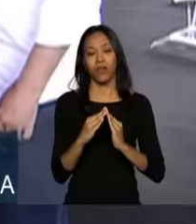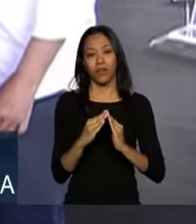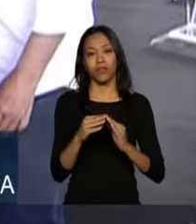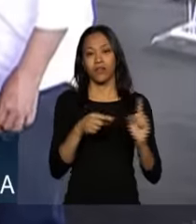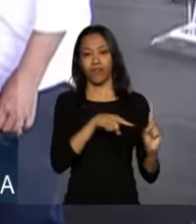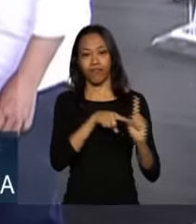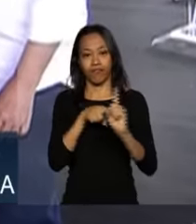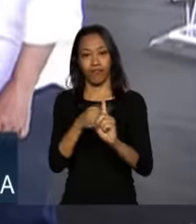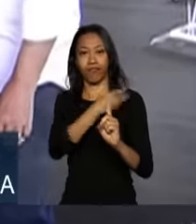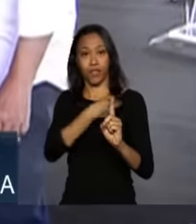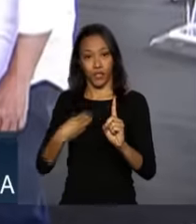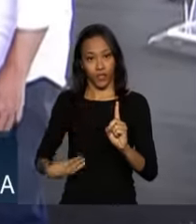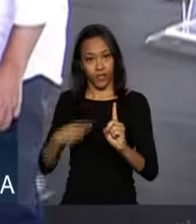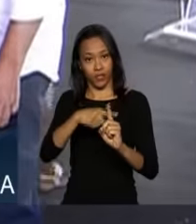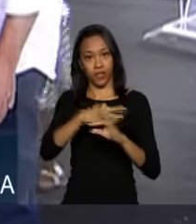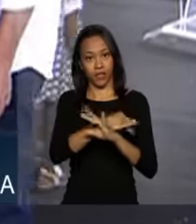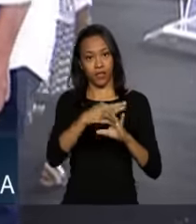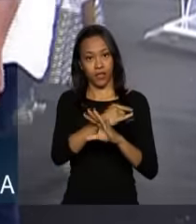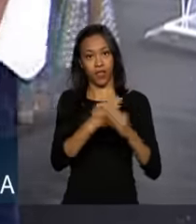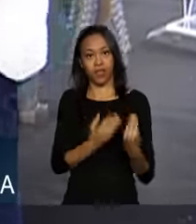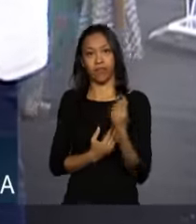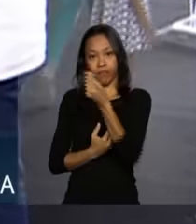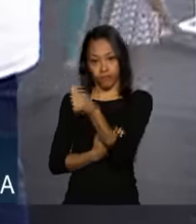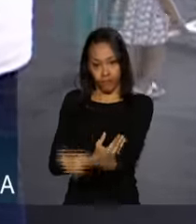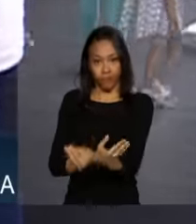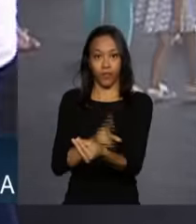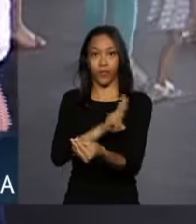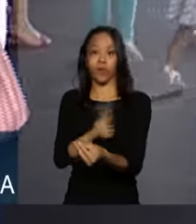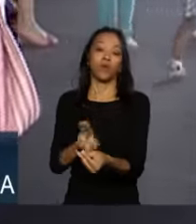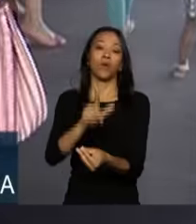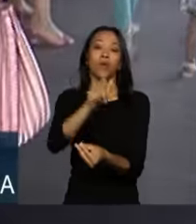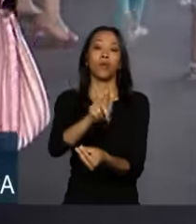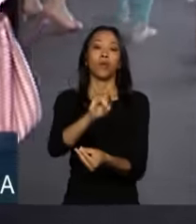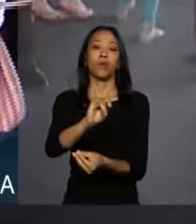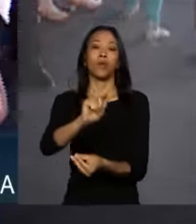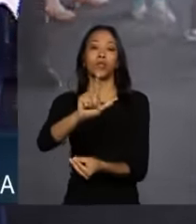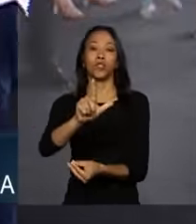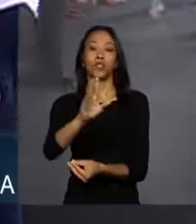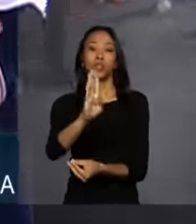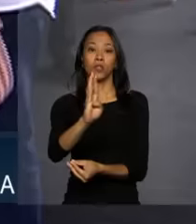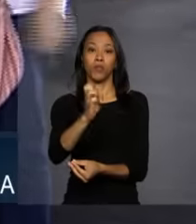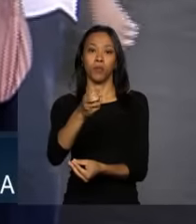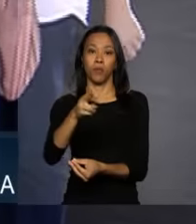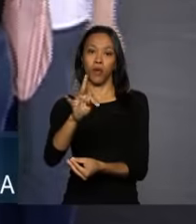do ministro das Cidades, Gilberto Kassab. Ela que está vindo com a